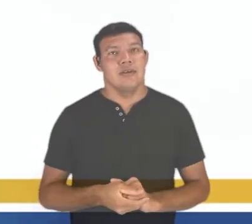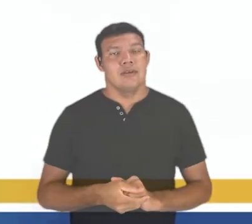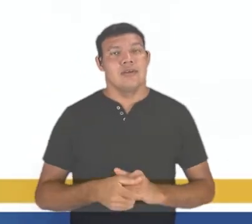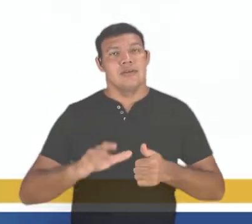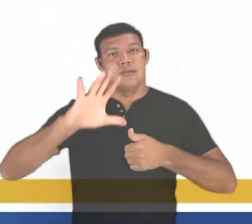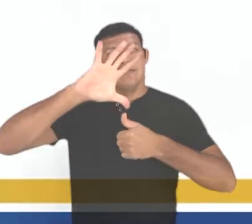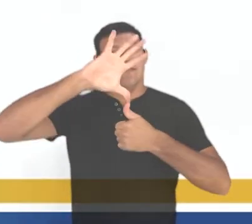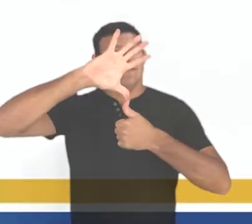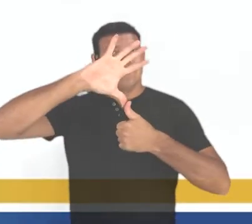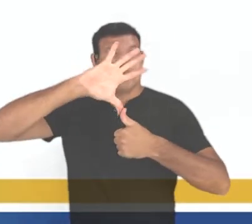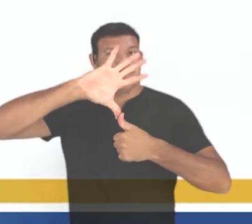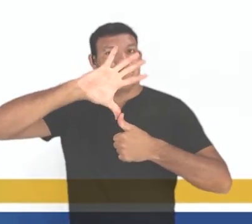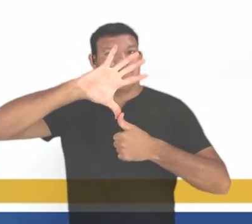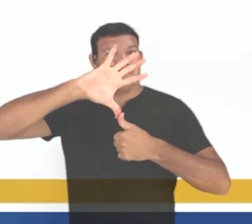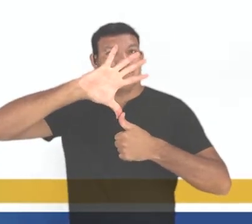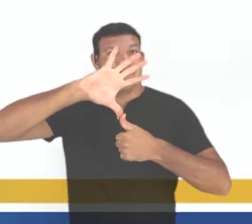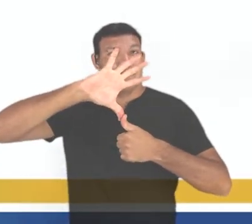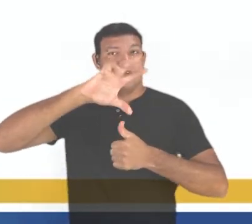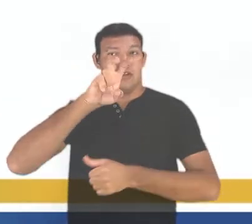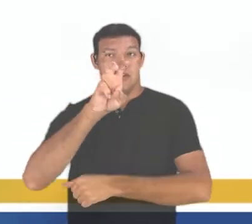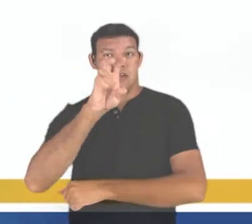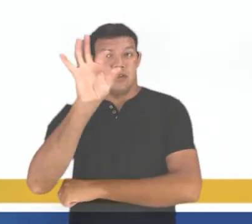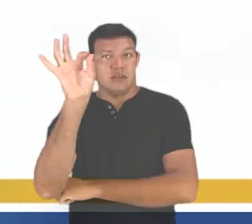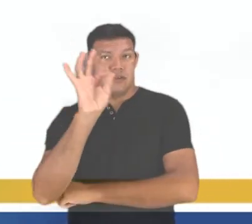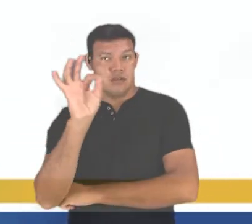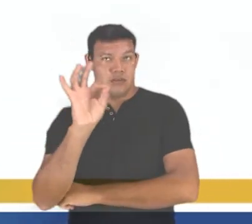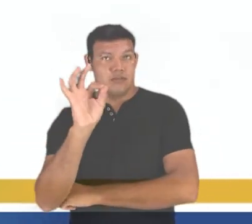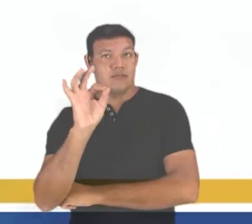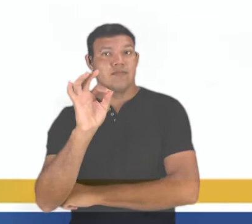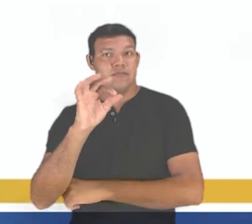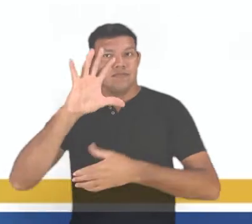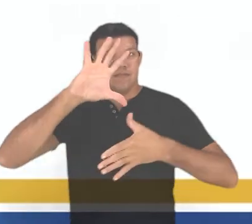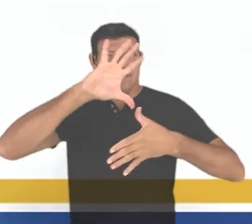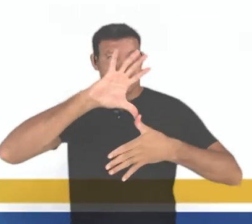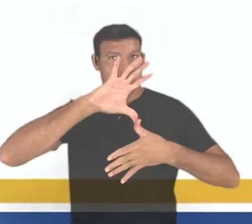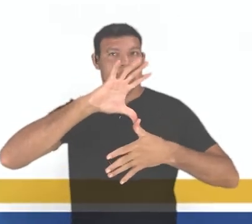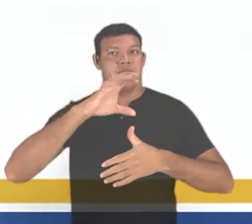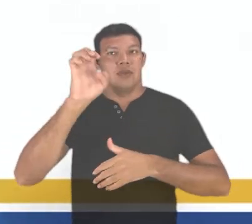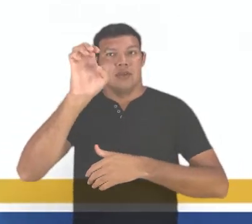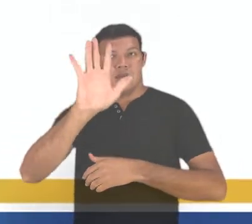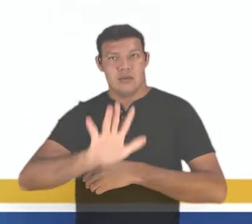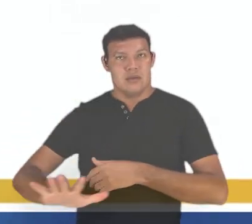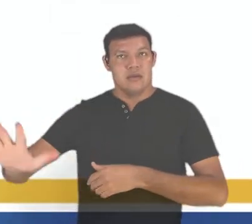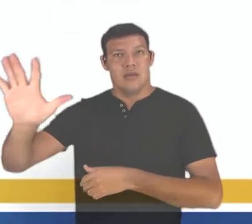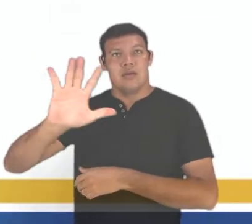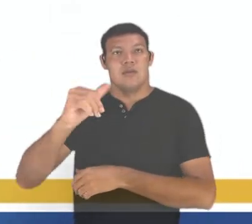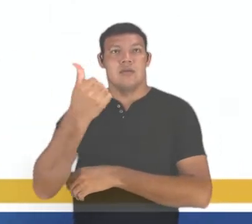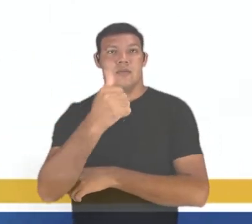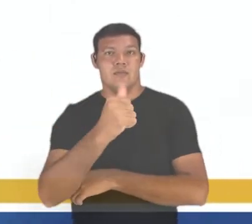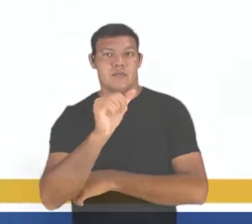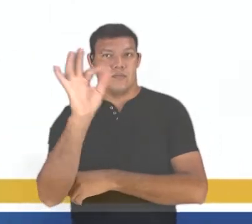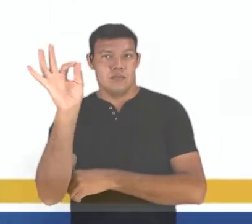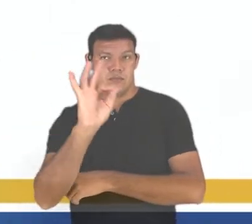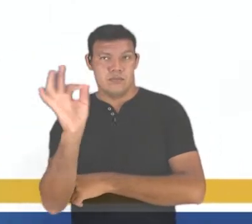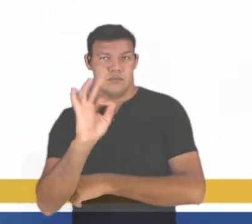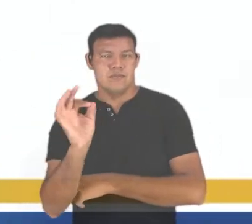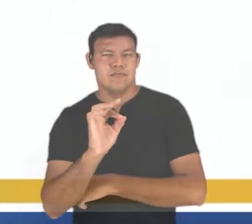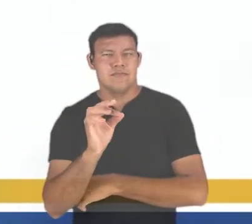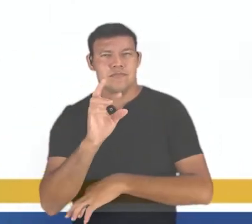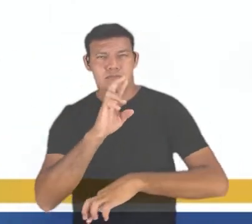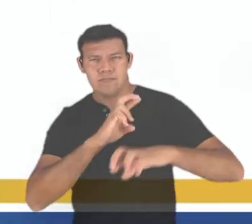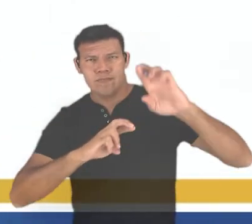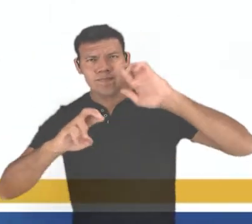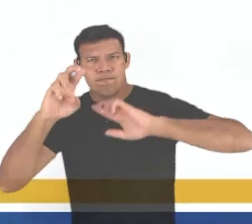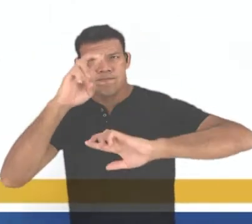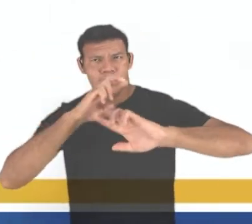Norte, 5%. É isso que vocês estão observando aí no mapa, Europa 11% e assim por diante. O que a gente observa?